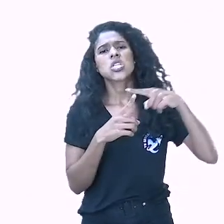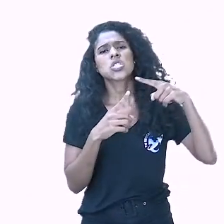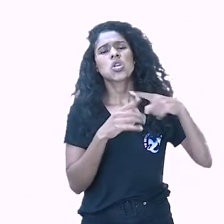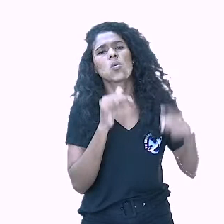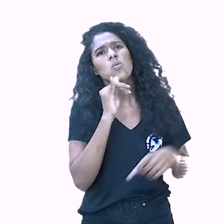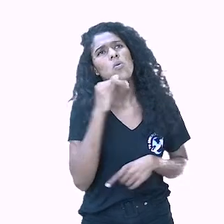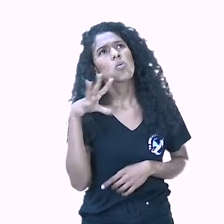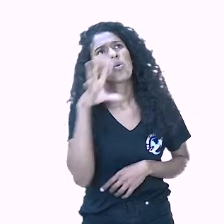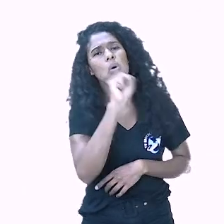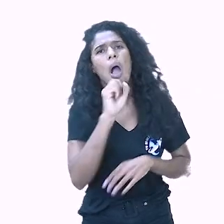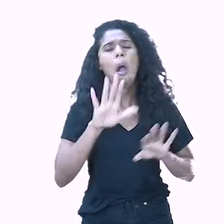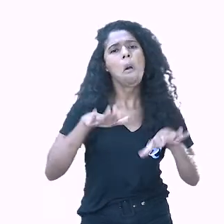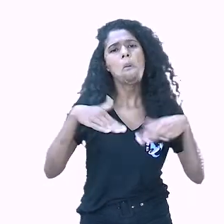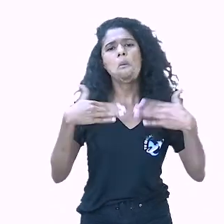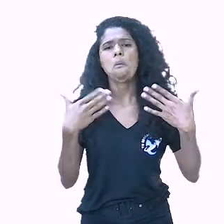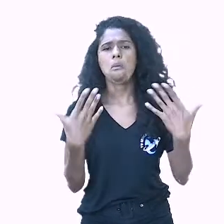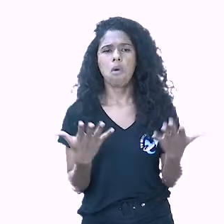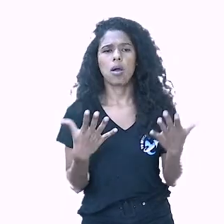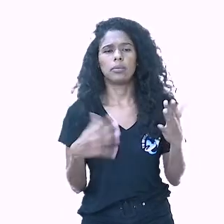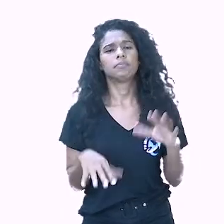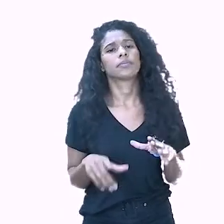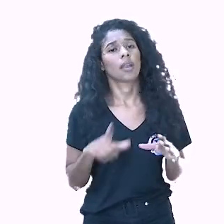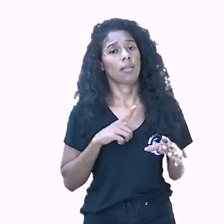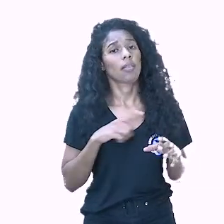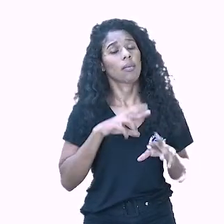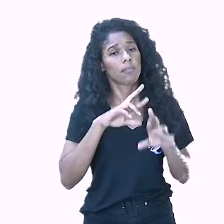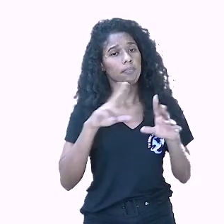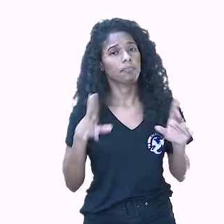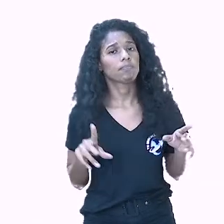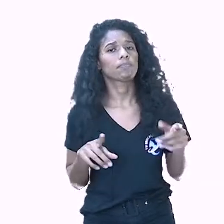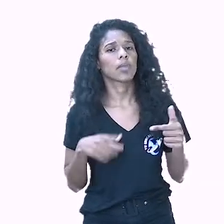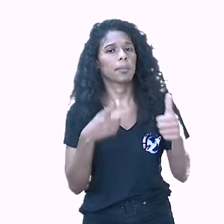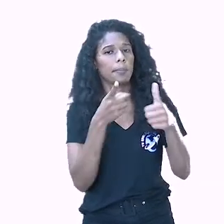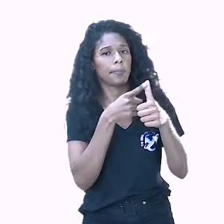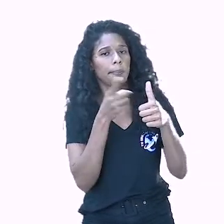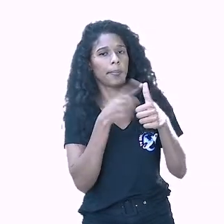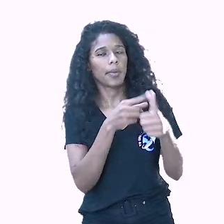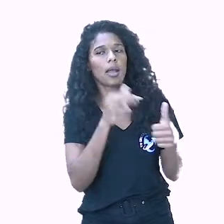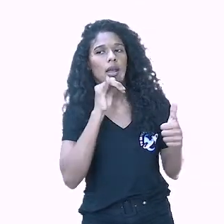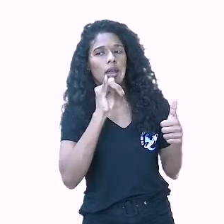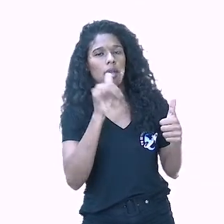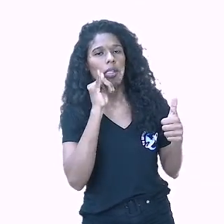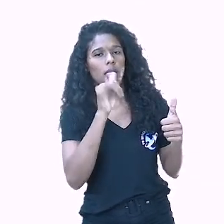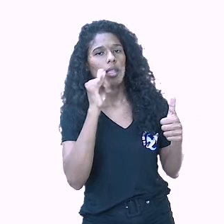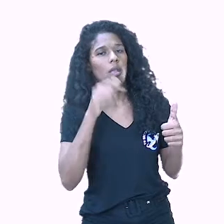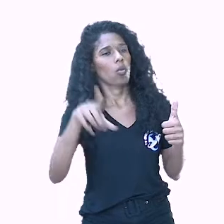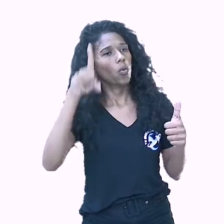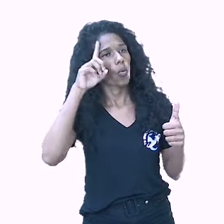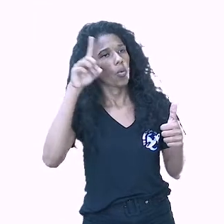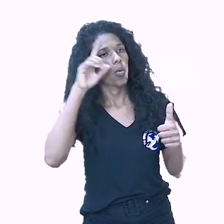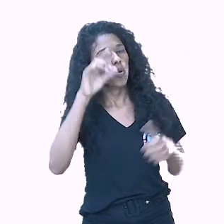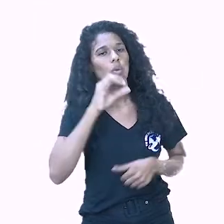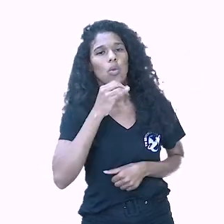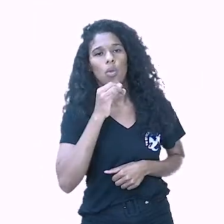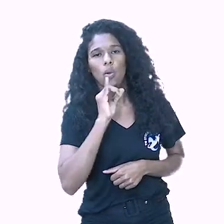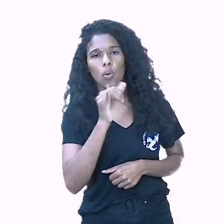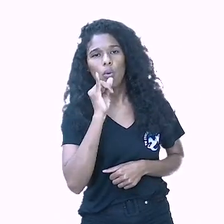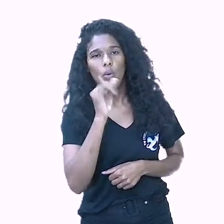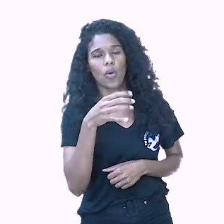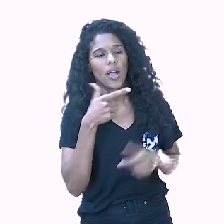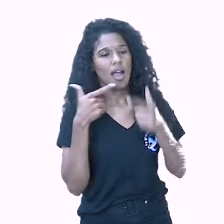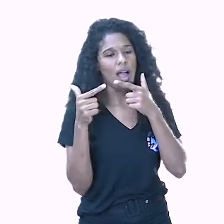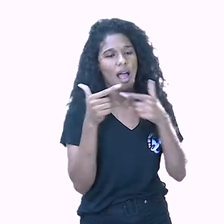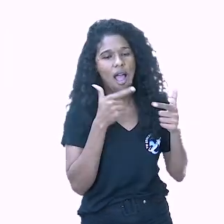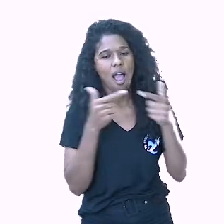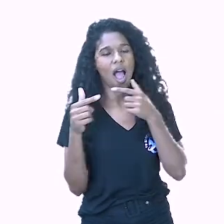temos alguns. O primeiro deles é a narrativa, que narra o cotidiano de forma humorística. Eu trouxe um exemplo